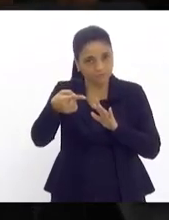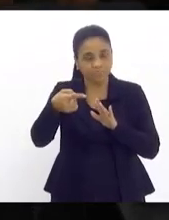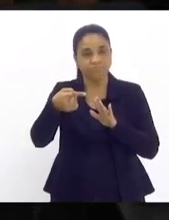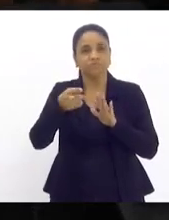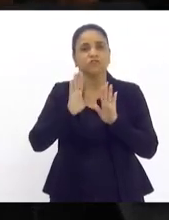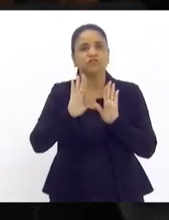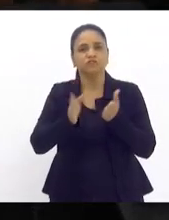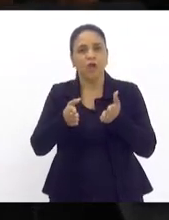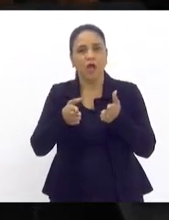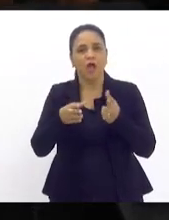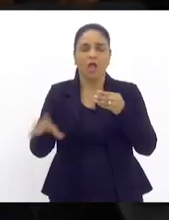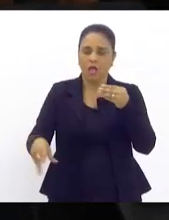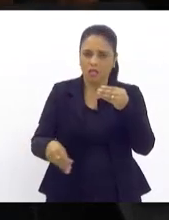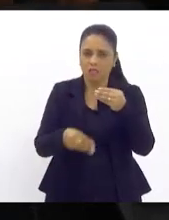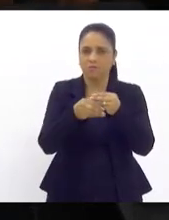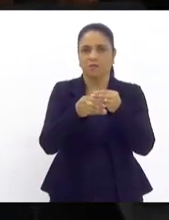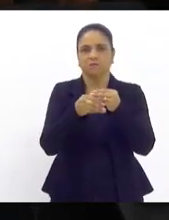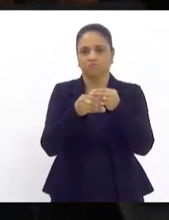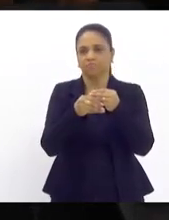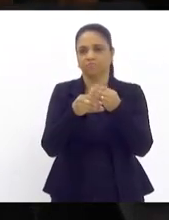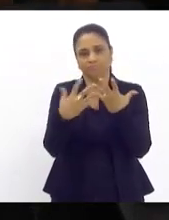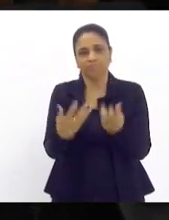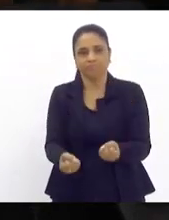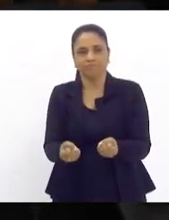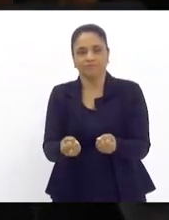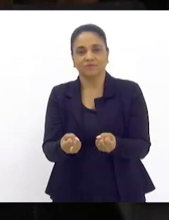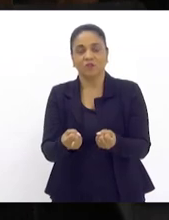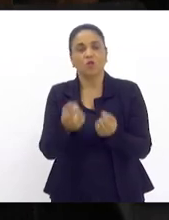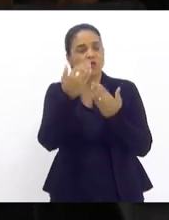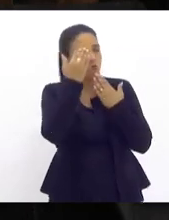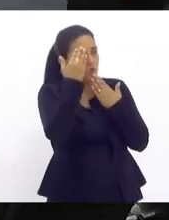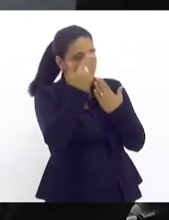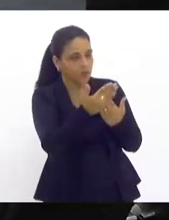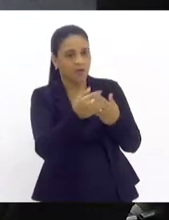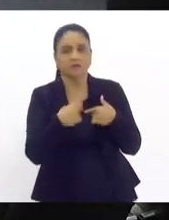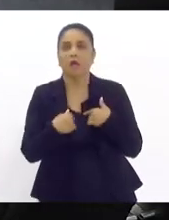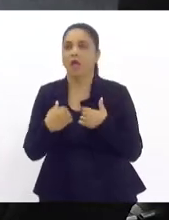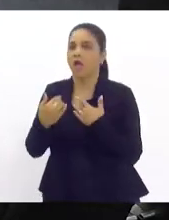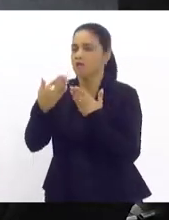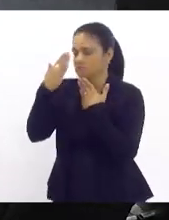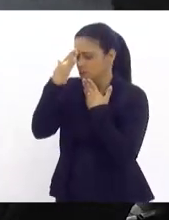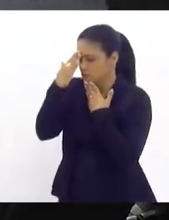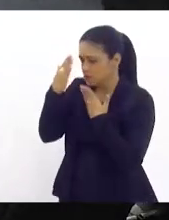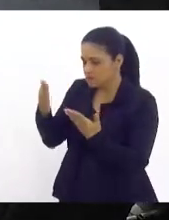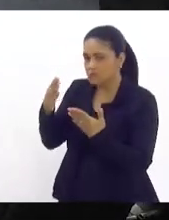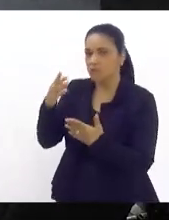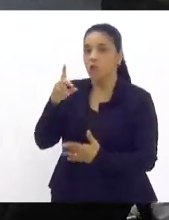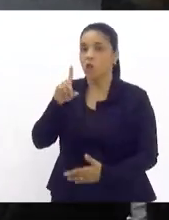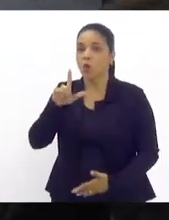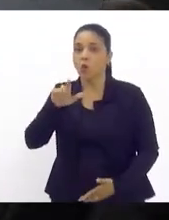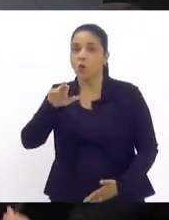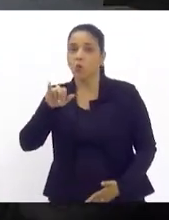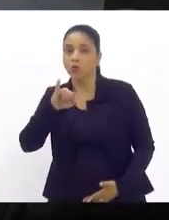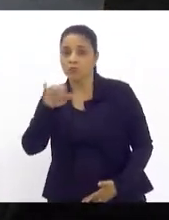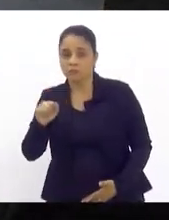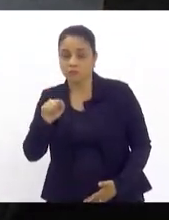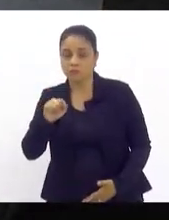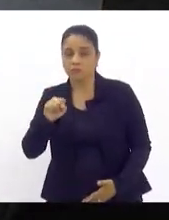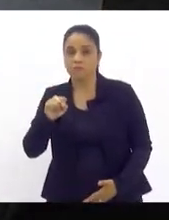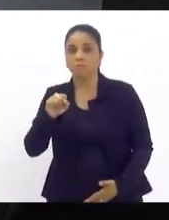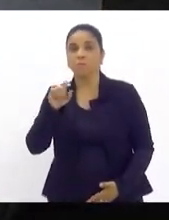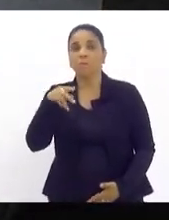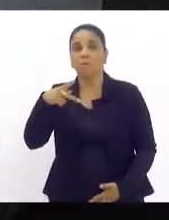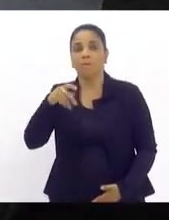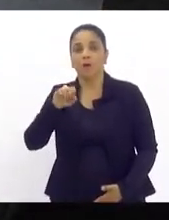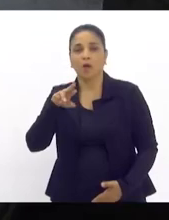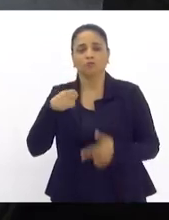recebeu emenda, senhora presidente. Muito obrigado. Queria agradecer as palavras do nobre deputado Luiz Paulo. Estamos discutindo a matéria. Deputado